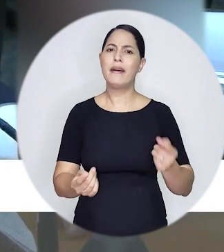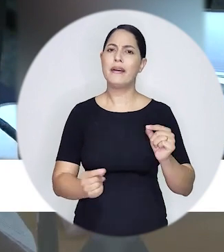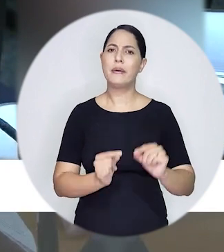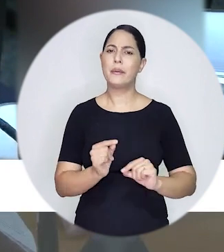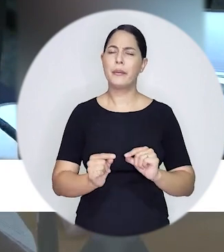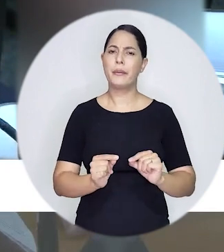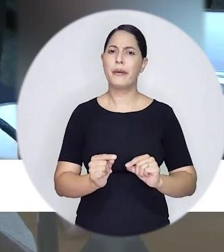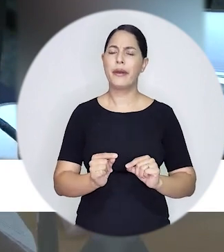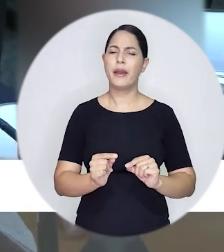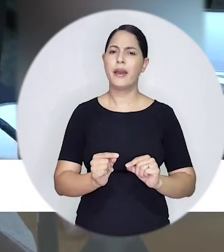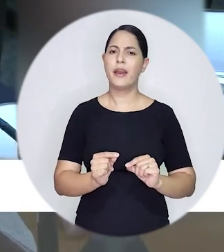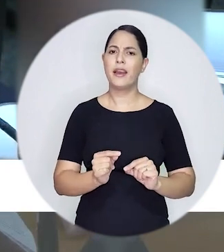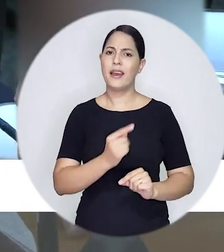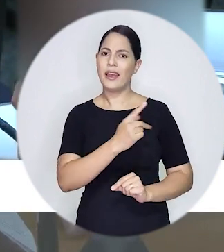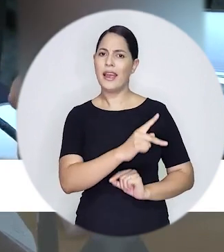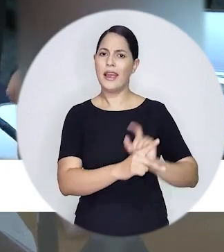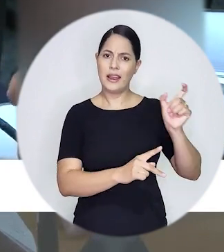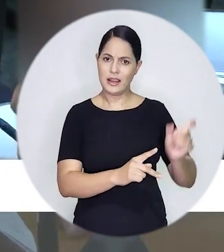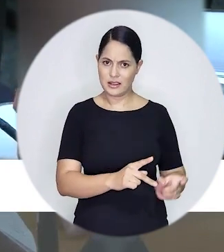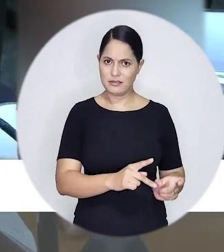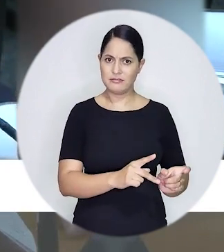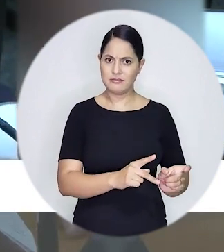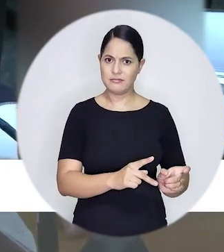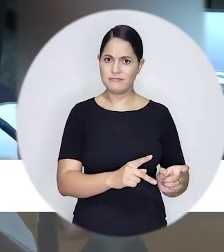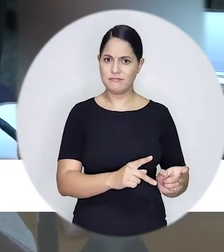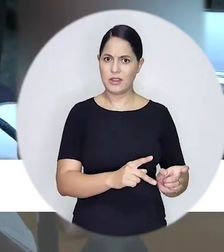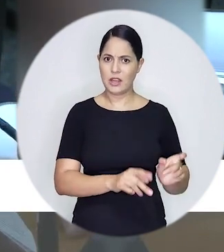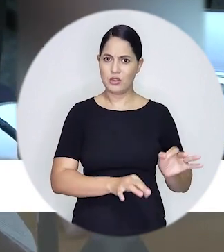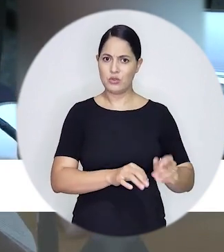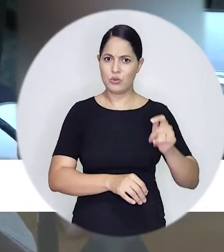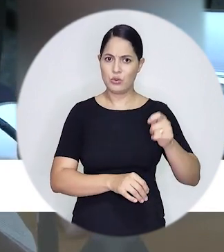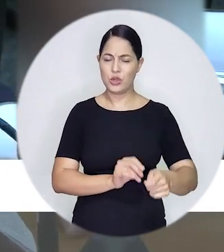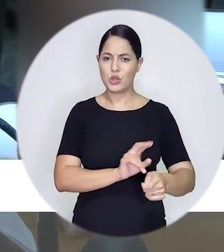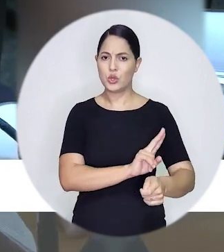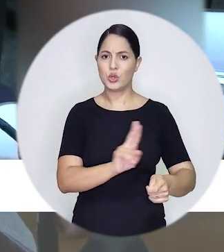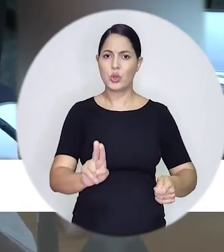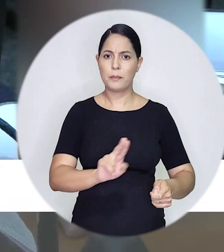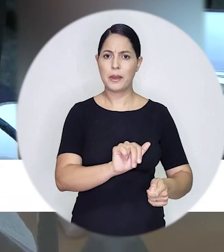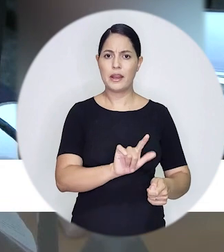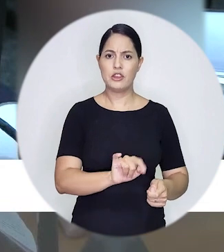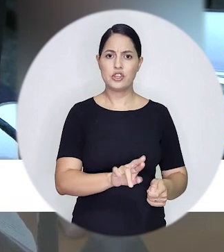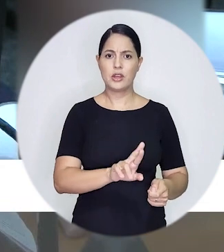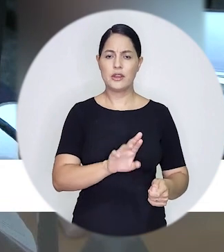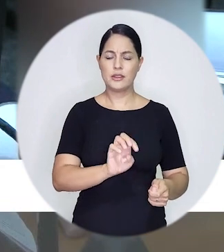é saber se esse magistrado, Alexandre Serói,